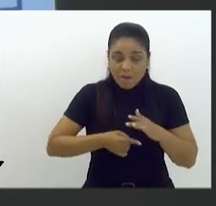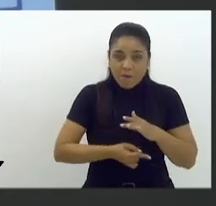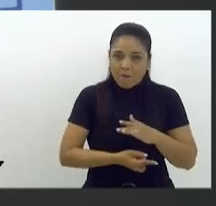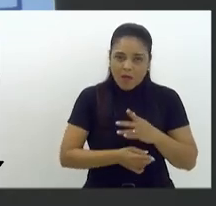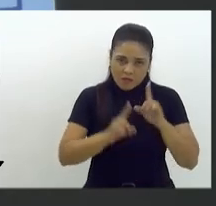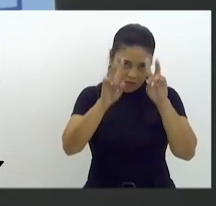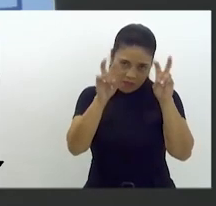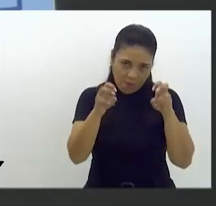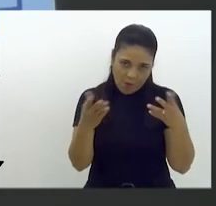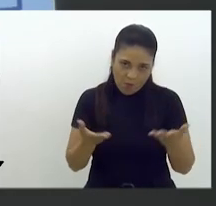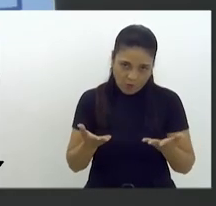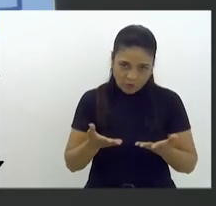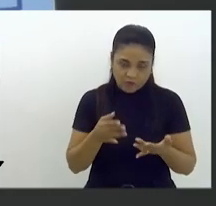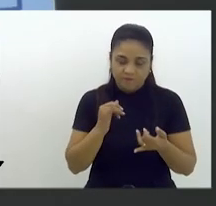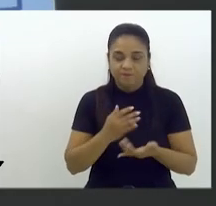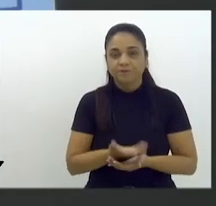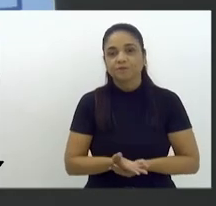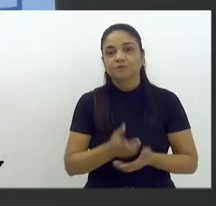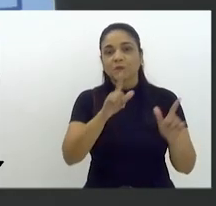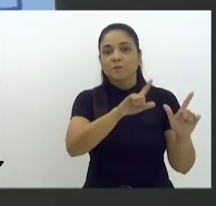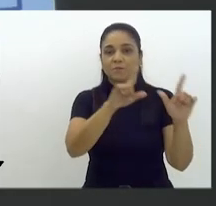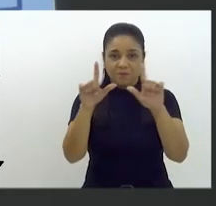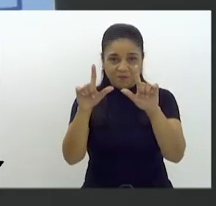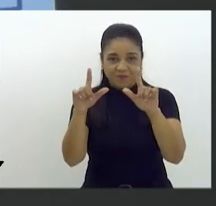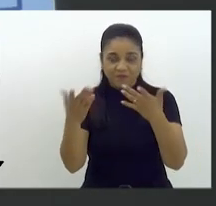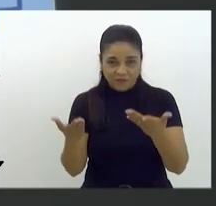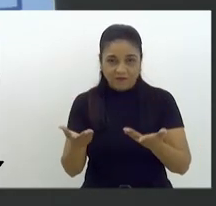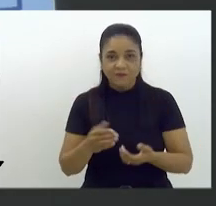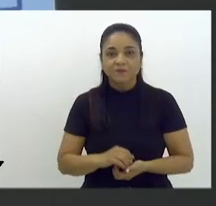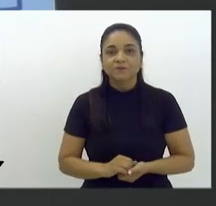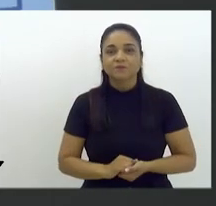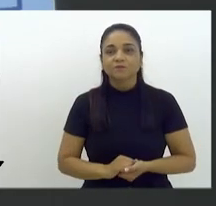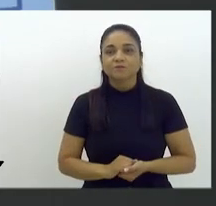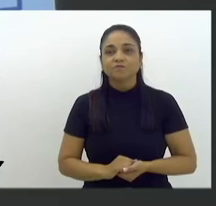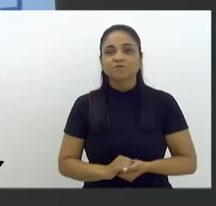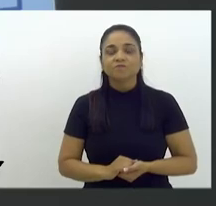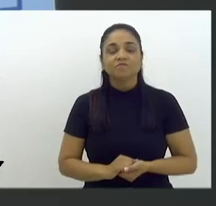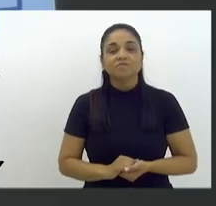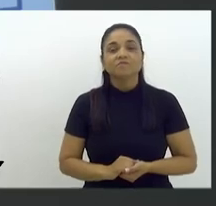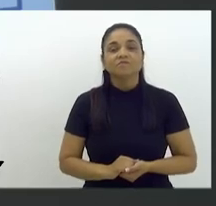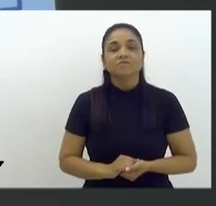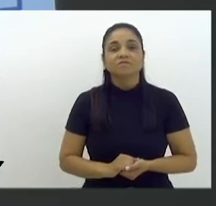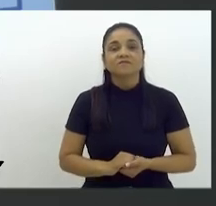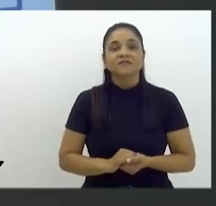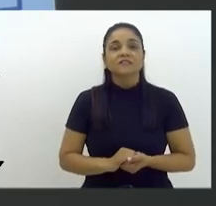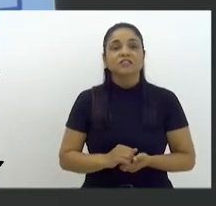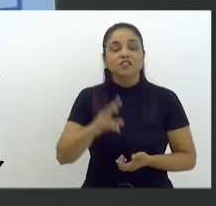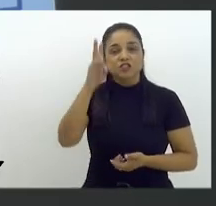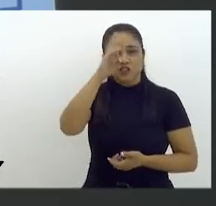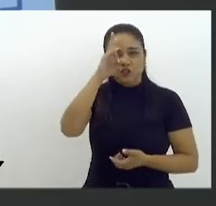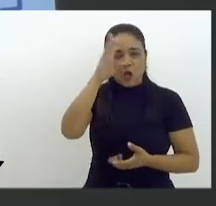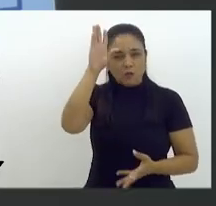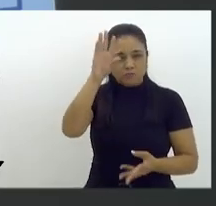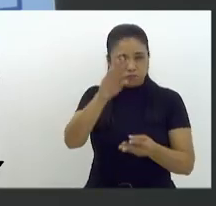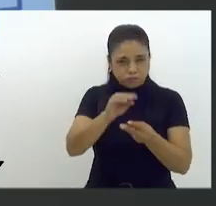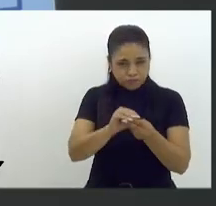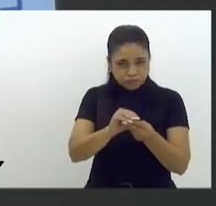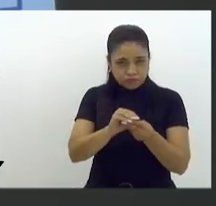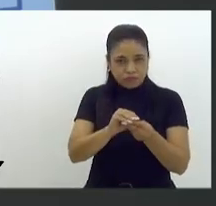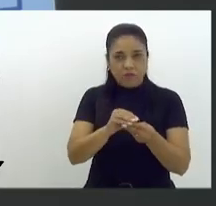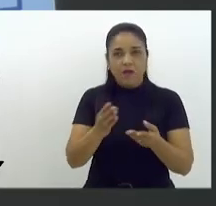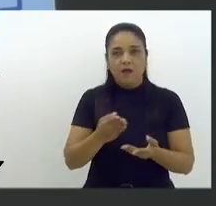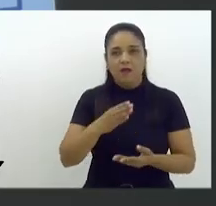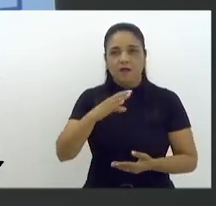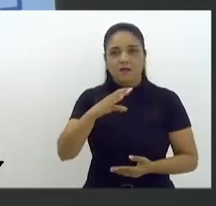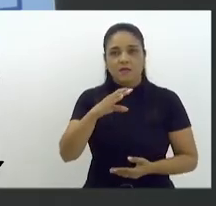tema o próximo e isso aqui é um breve histórico né acepou nos últimos